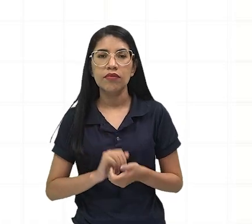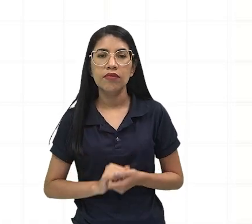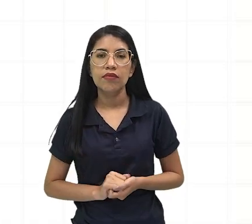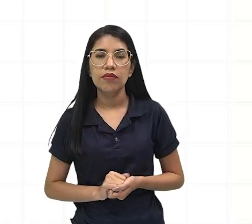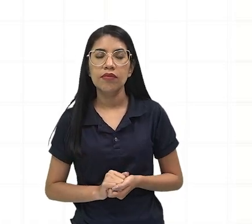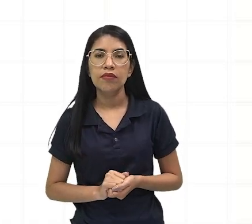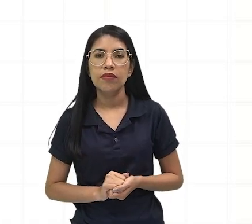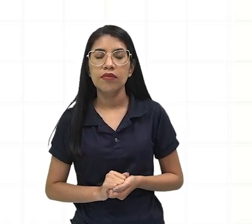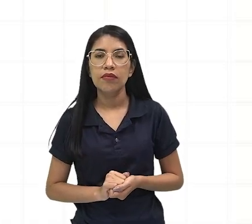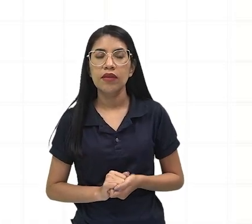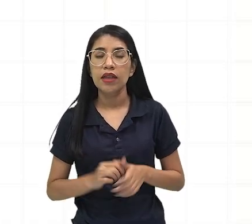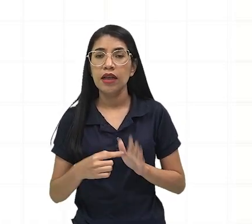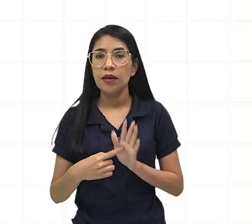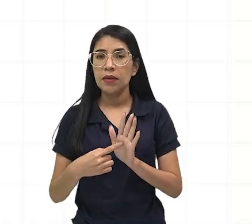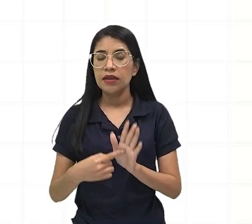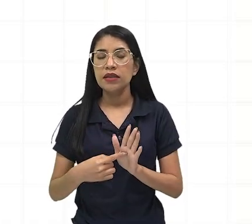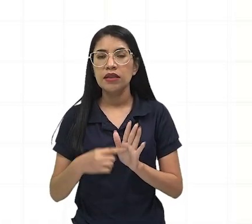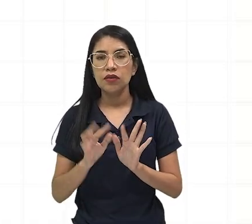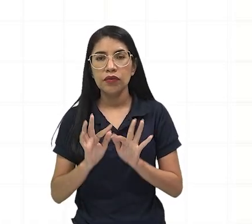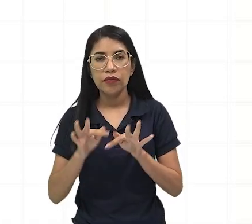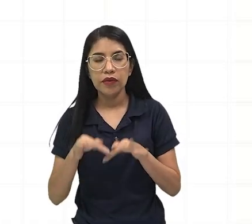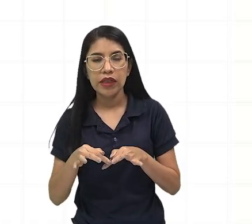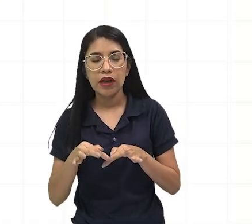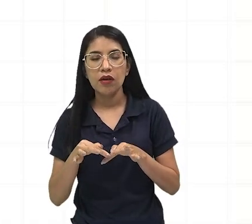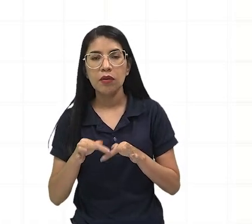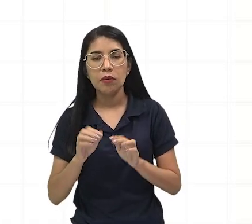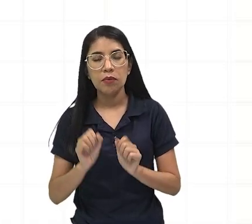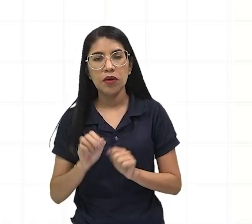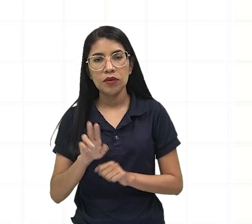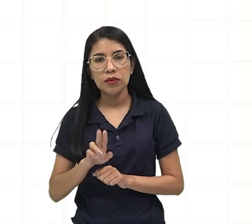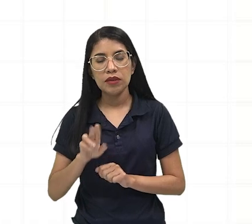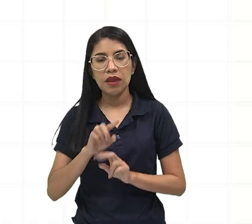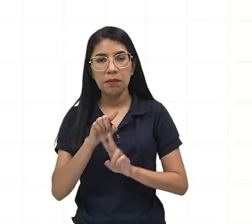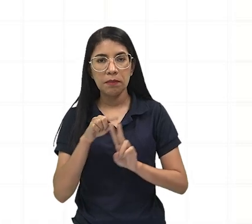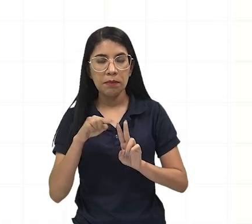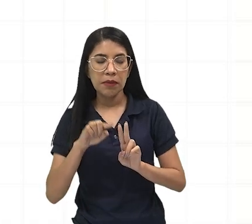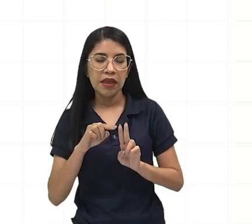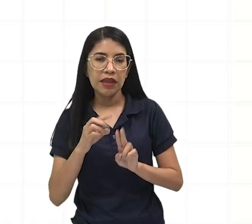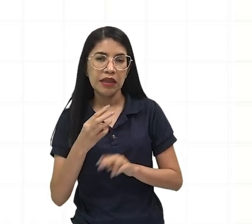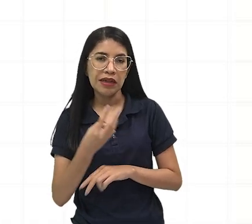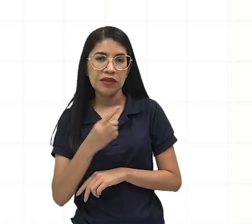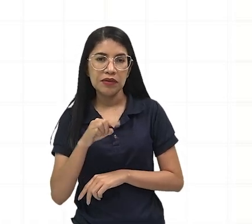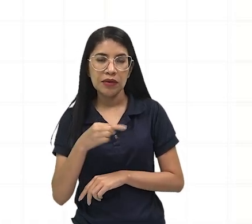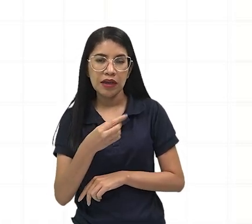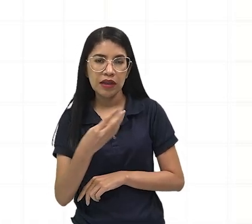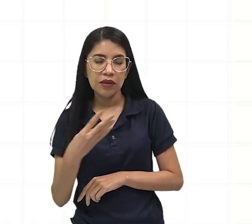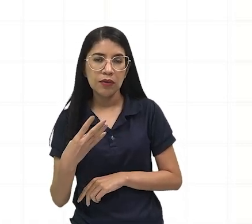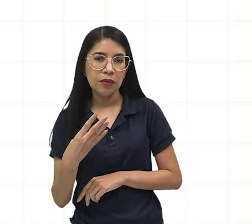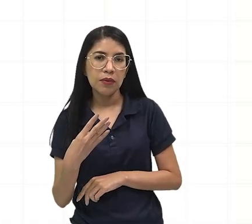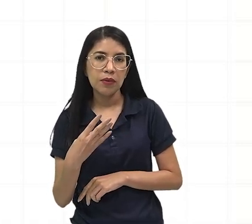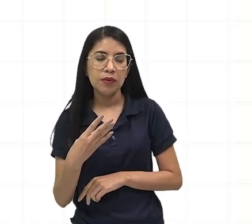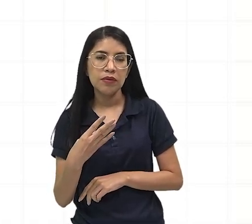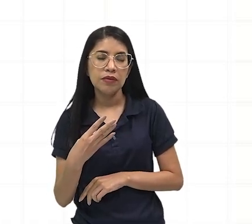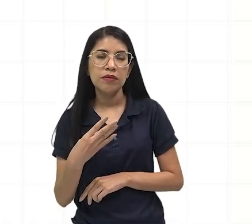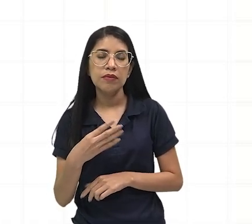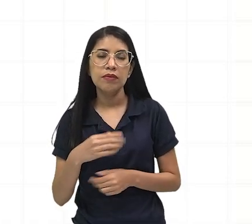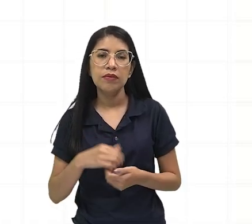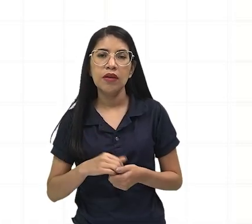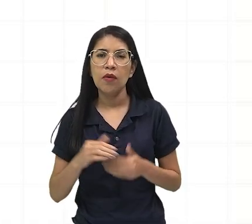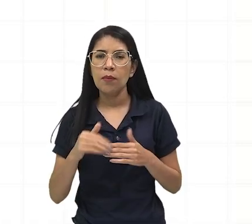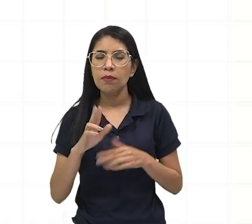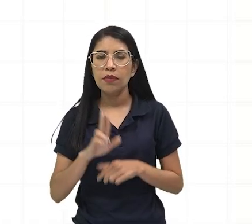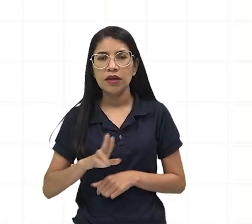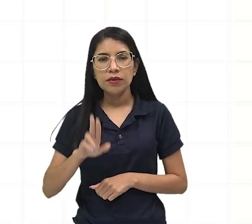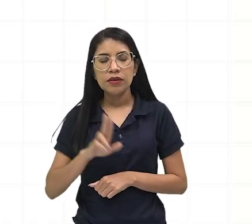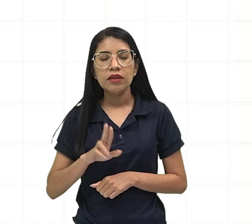questão, tá, ele aparece no final. Pode ser que considere π igual a 3,14, que é o mais